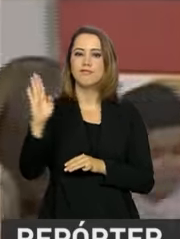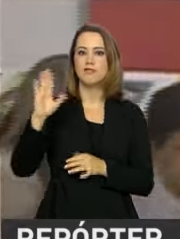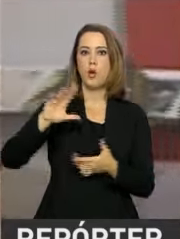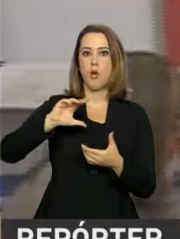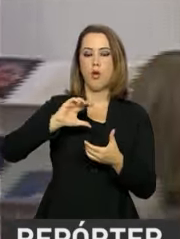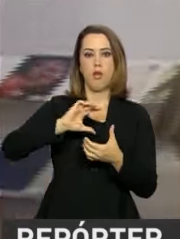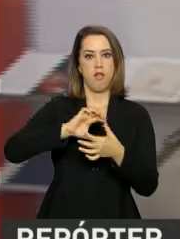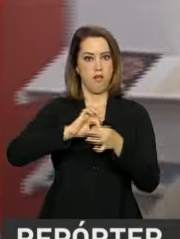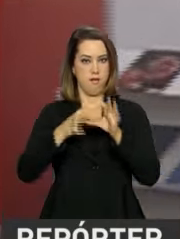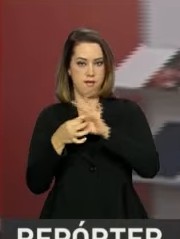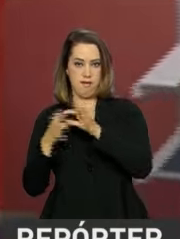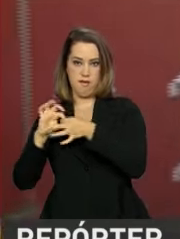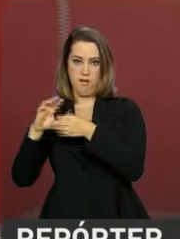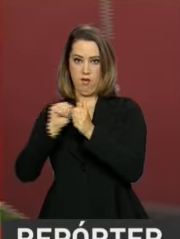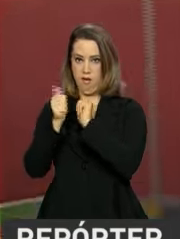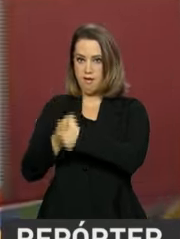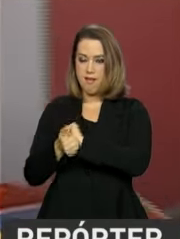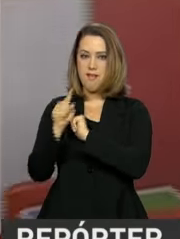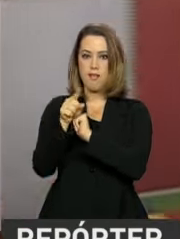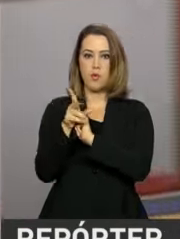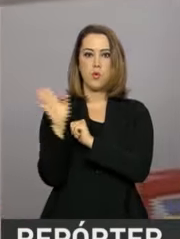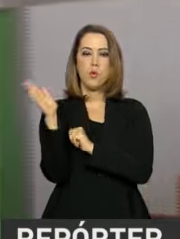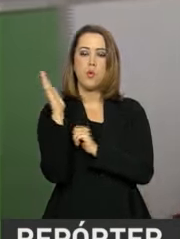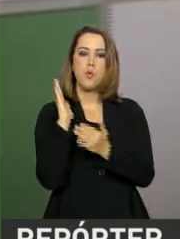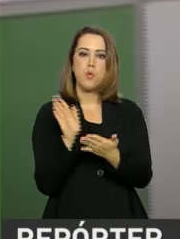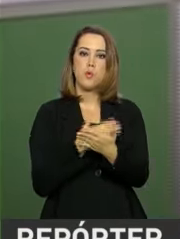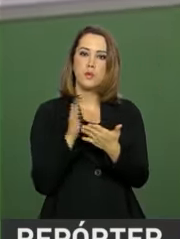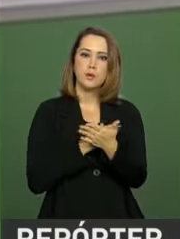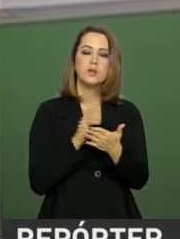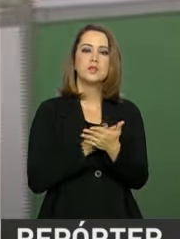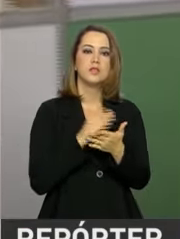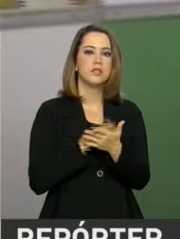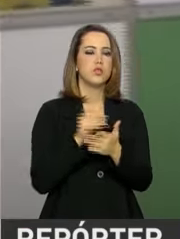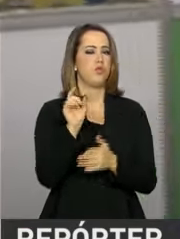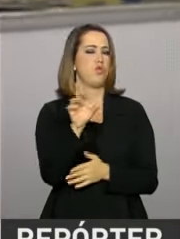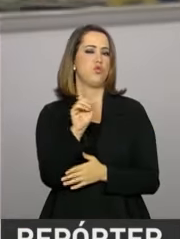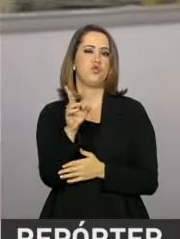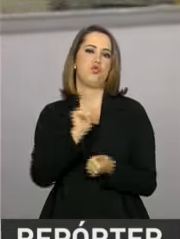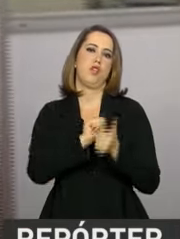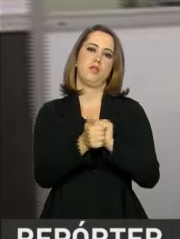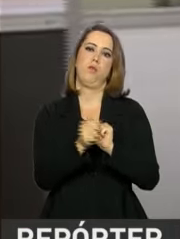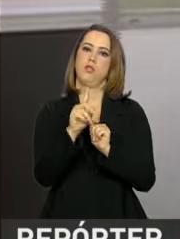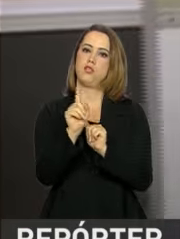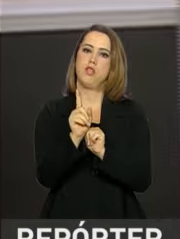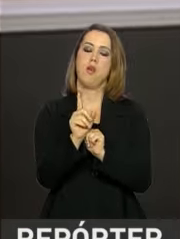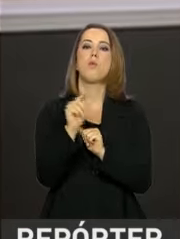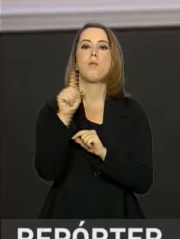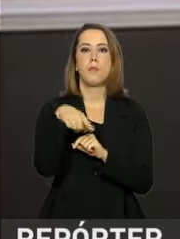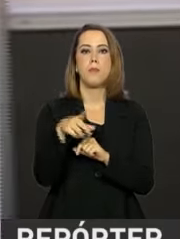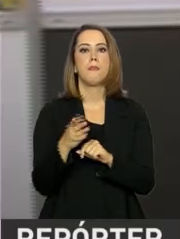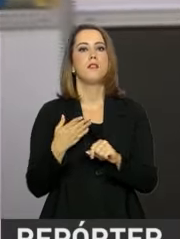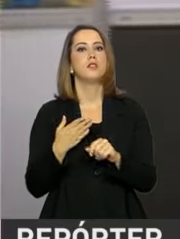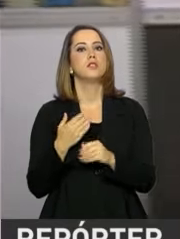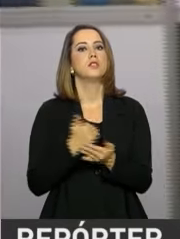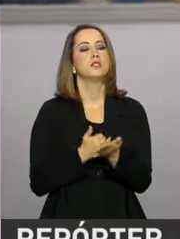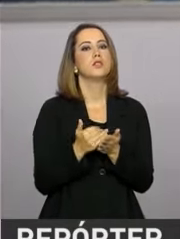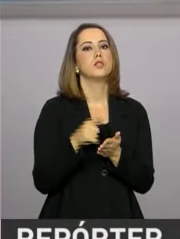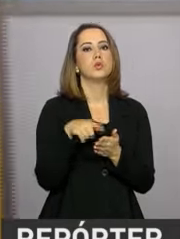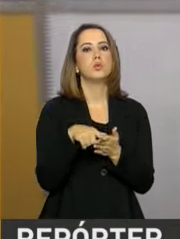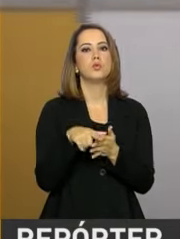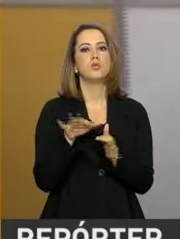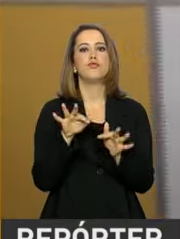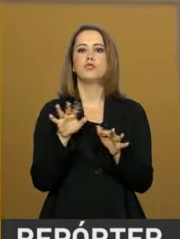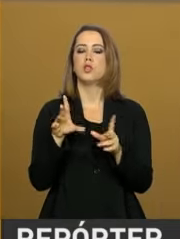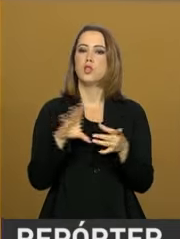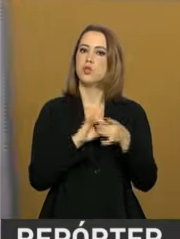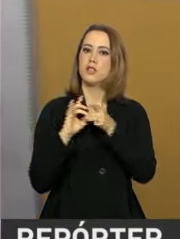olímpica. Mas os livros que estão aqui, que qualquer pessoa pode pegar para ler, não falam só sobre esportes. A ideia foi seguir o princípio da fraternidade entre